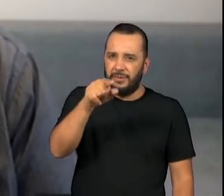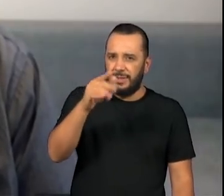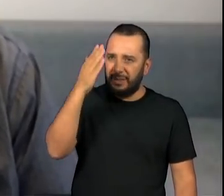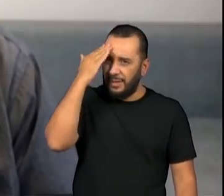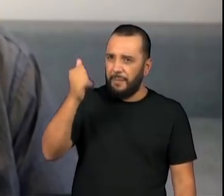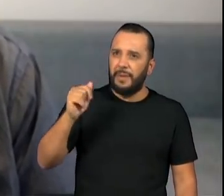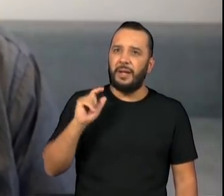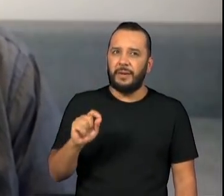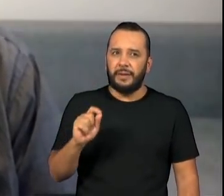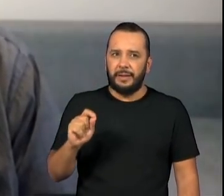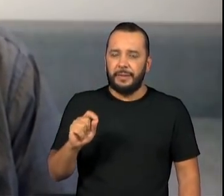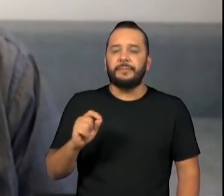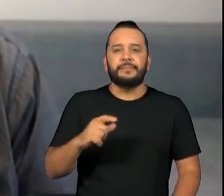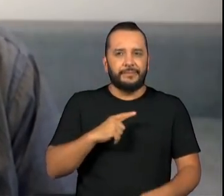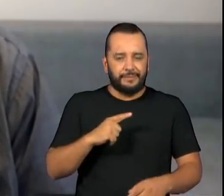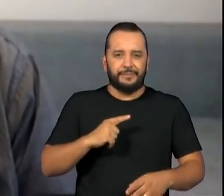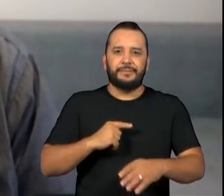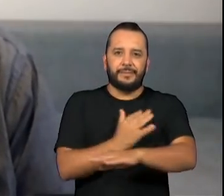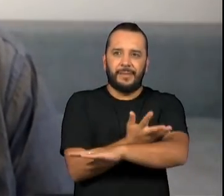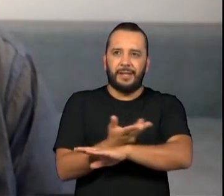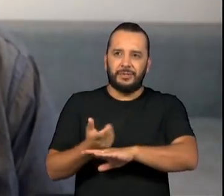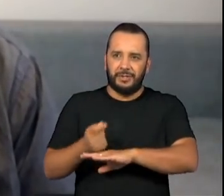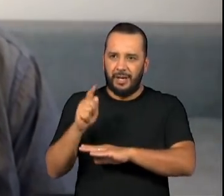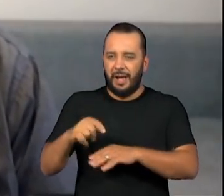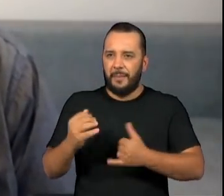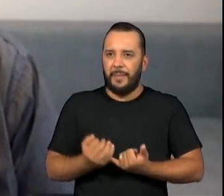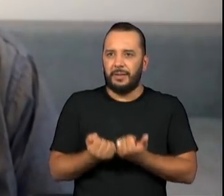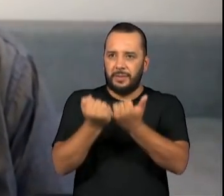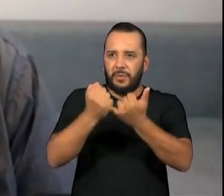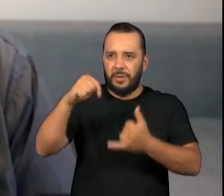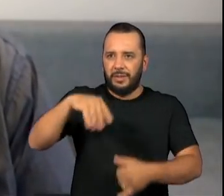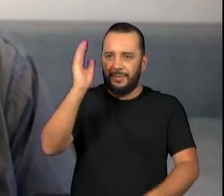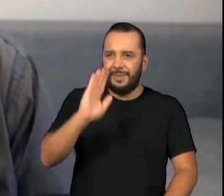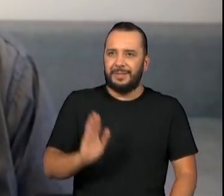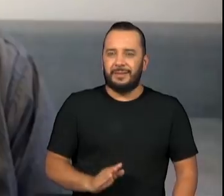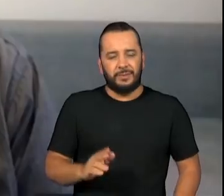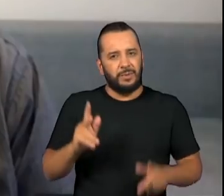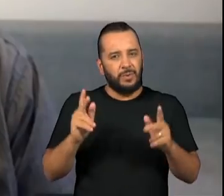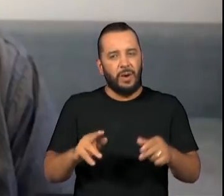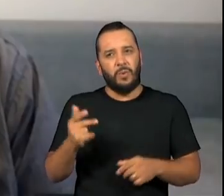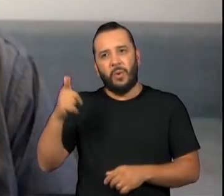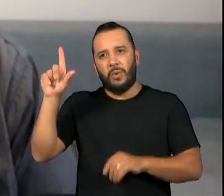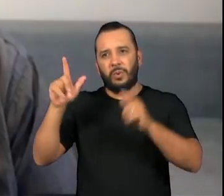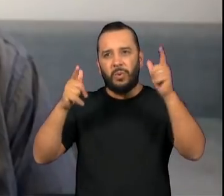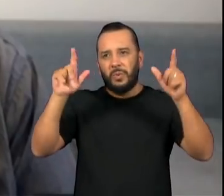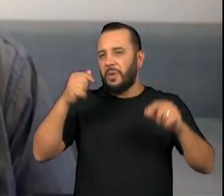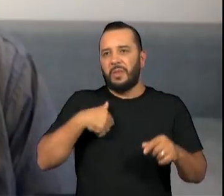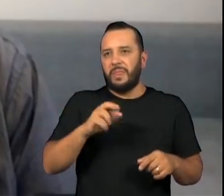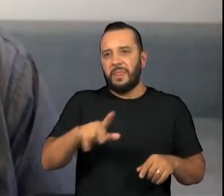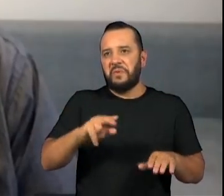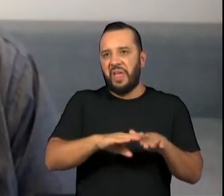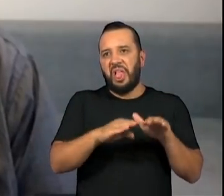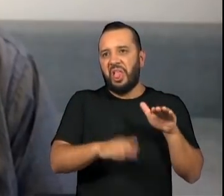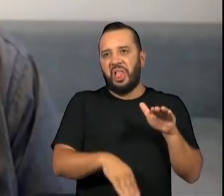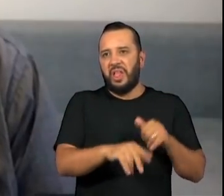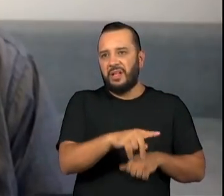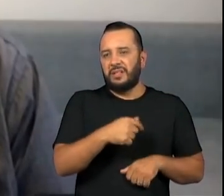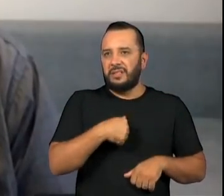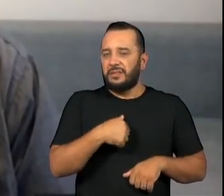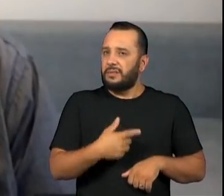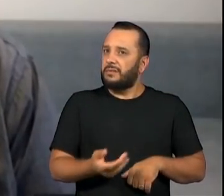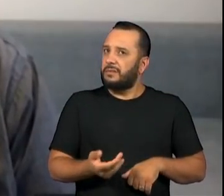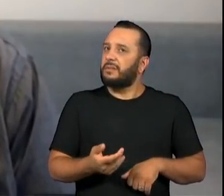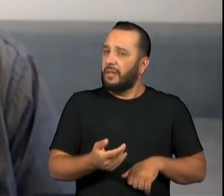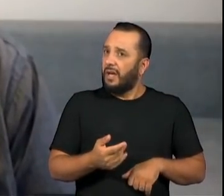que a Caatinga é um patrimônio brasileiro, assim como os demais biomas. Não é um patrimônio, não é uma